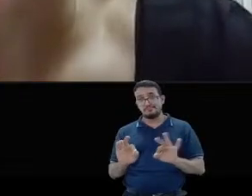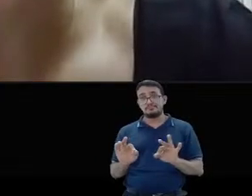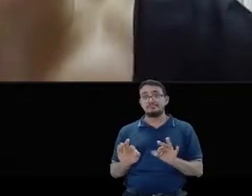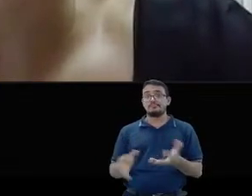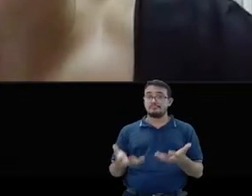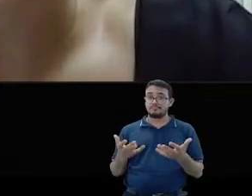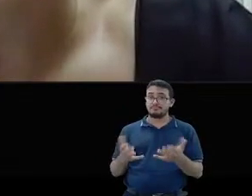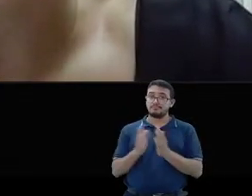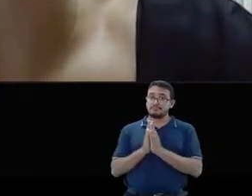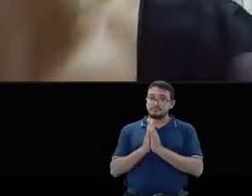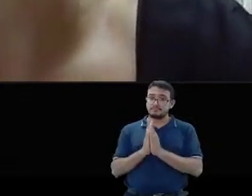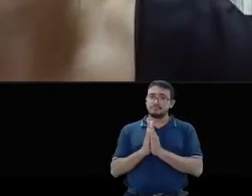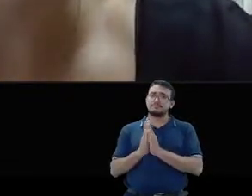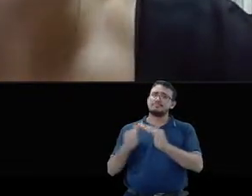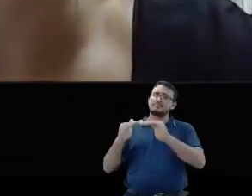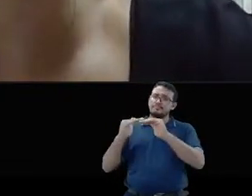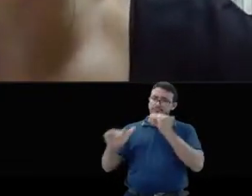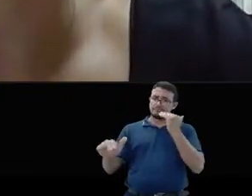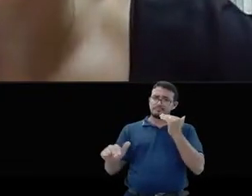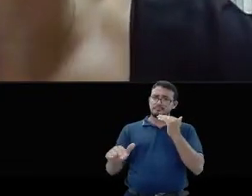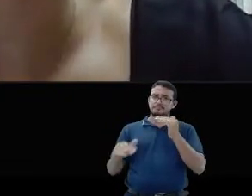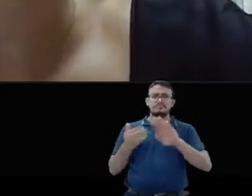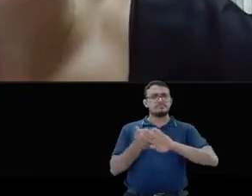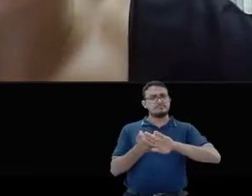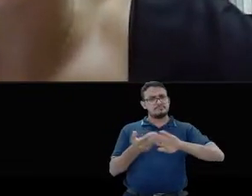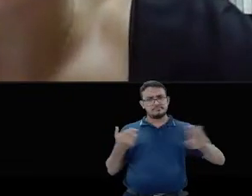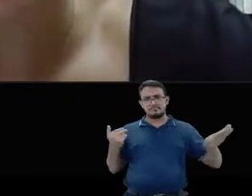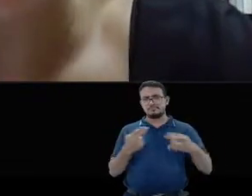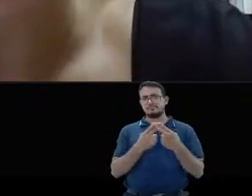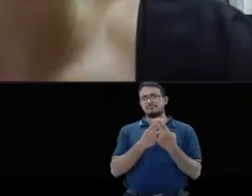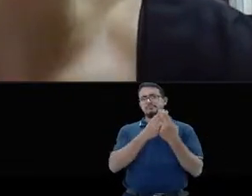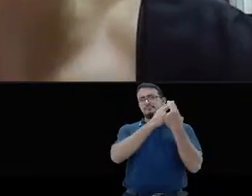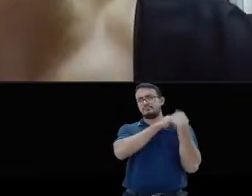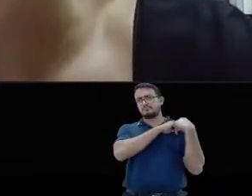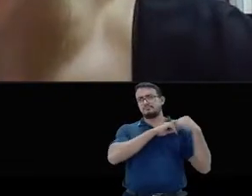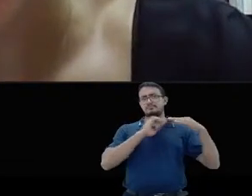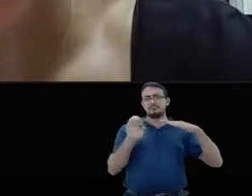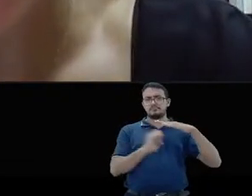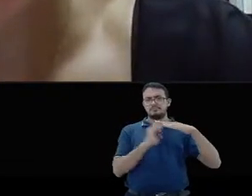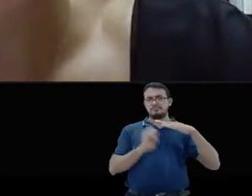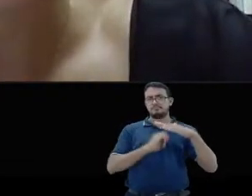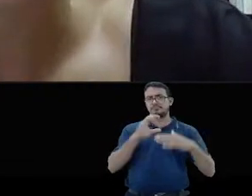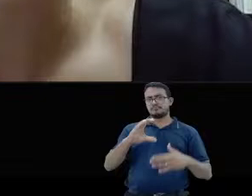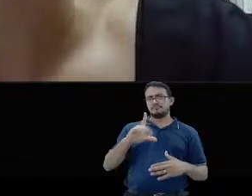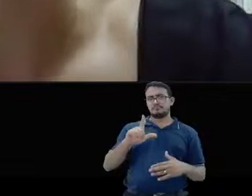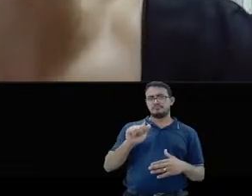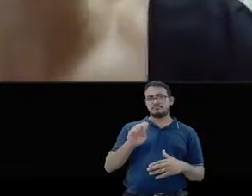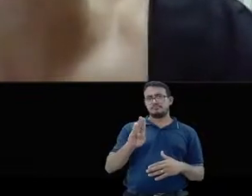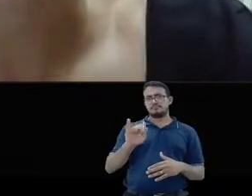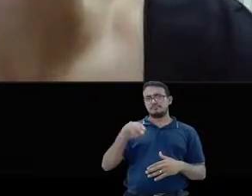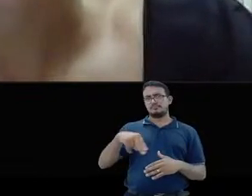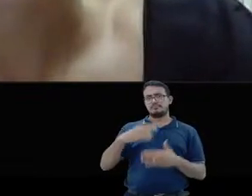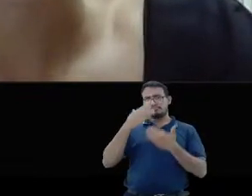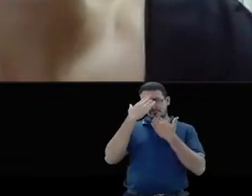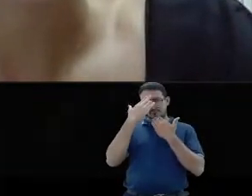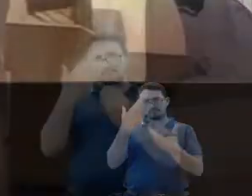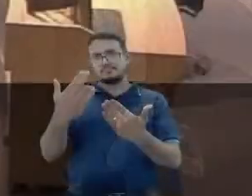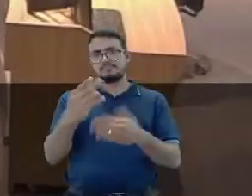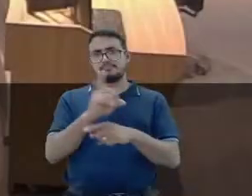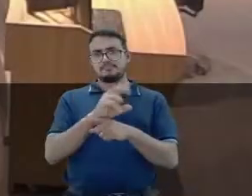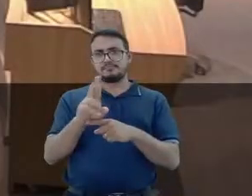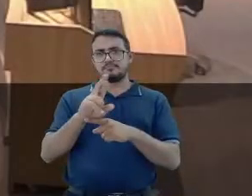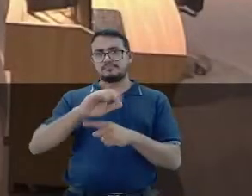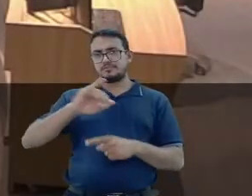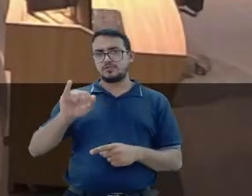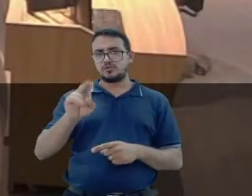aberta a divergência para afastar a responsabilidade subsidiária da Klabin. Muito obrigada. Obrigado, doutora